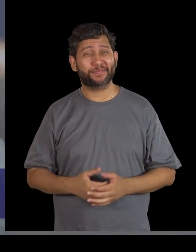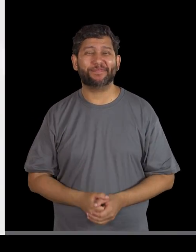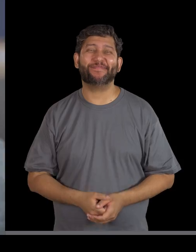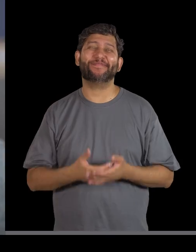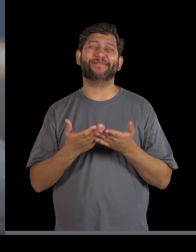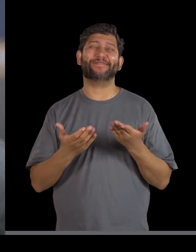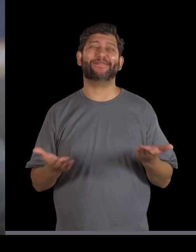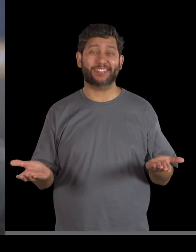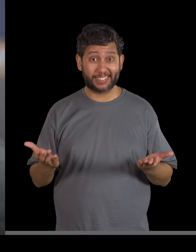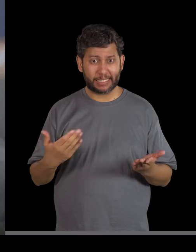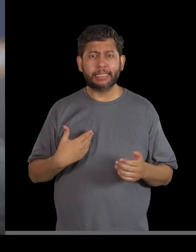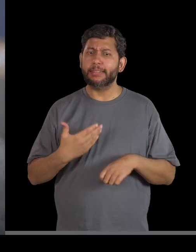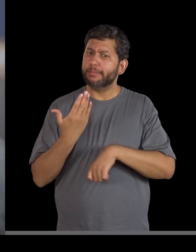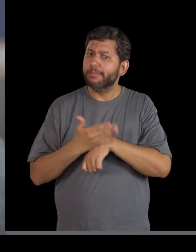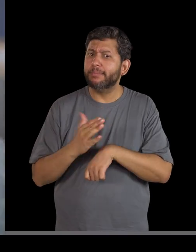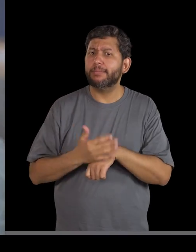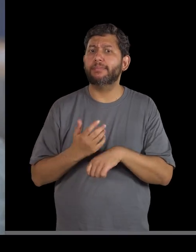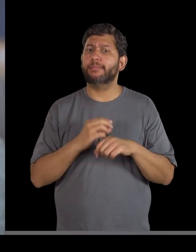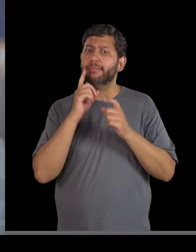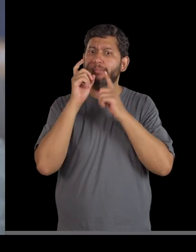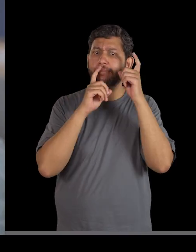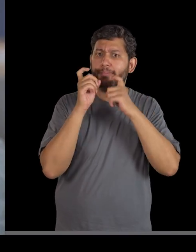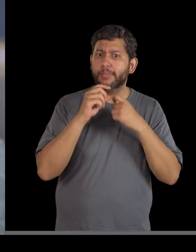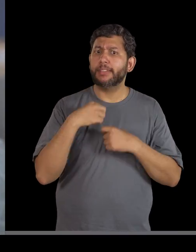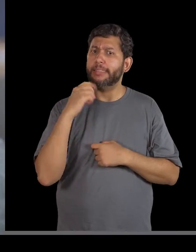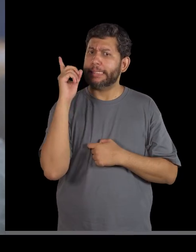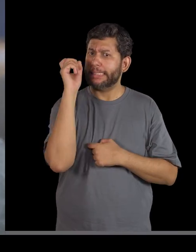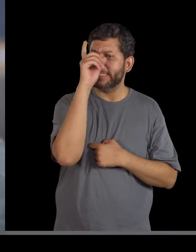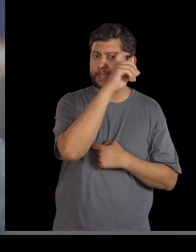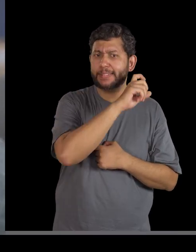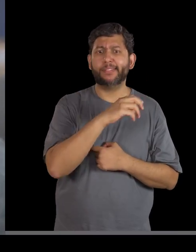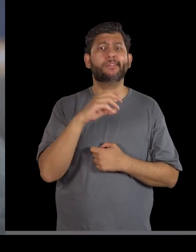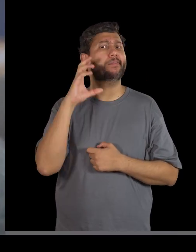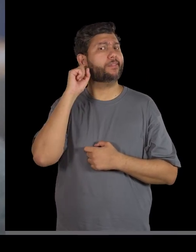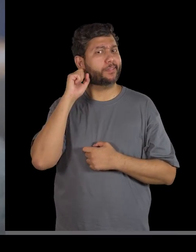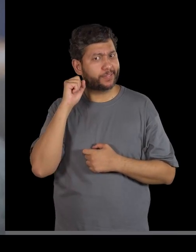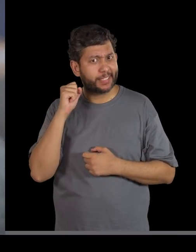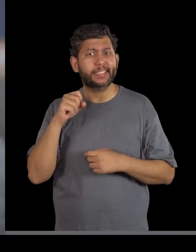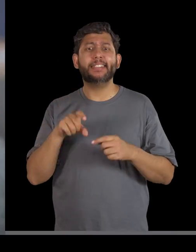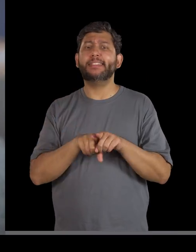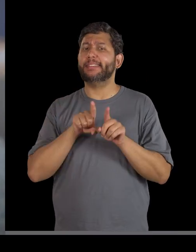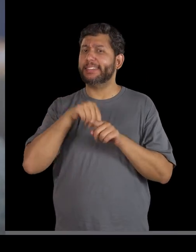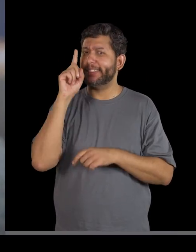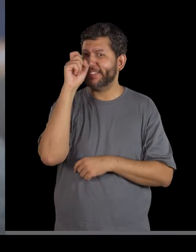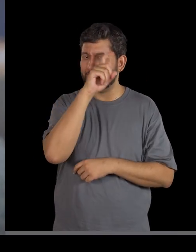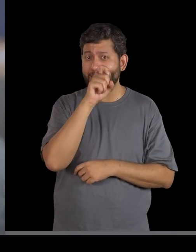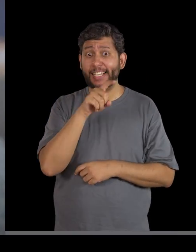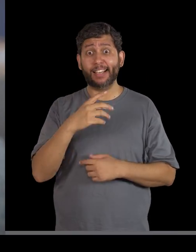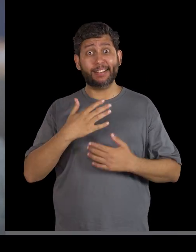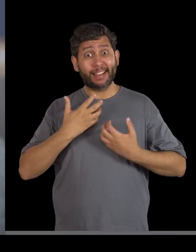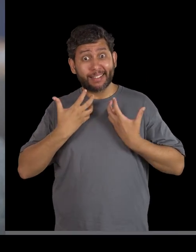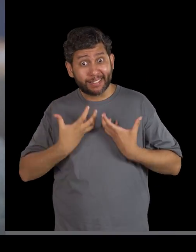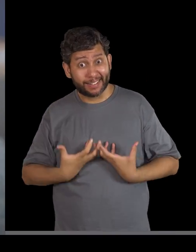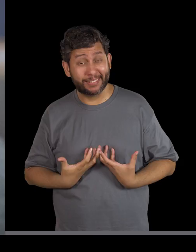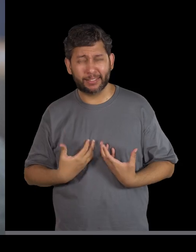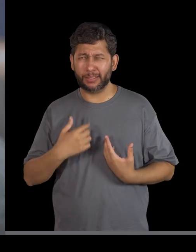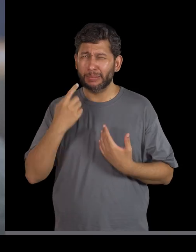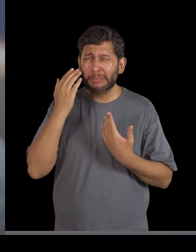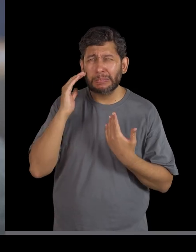smoothie. Então, é isso, gente. Eu sei que é um assunto denso, um assunto que talvez seja